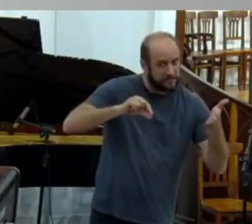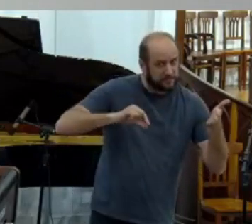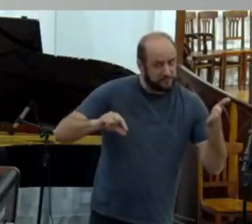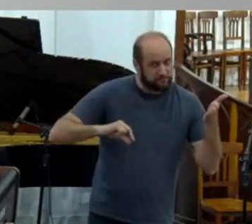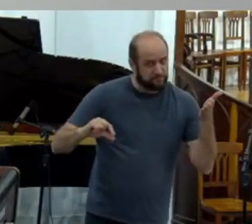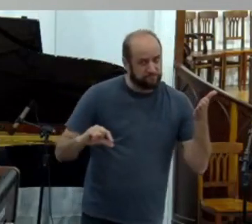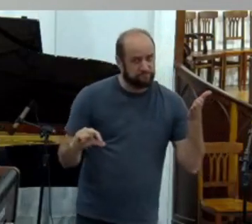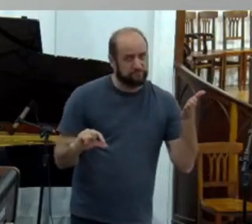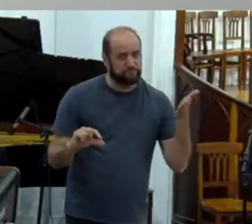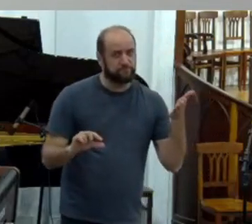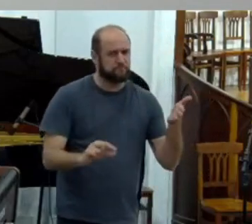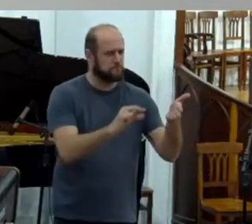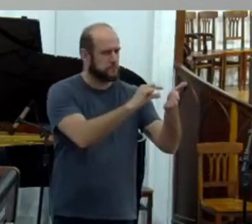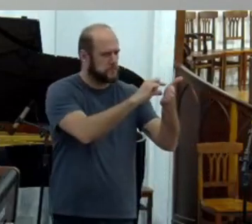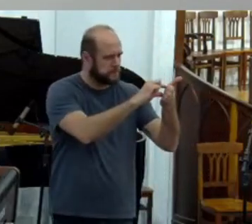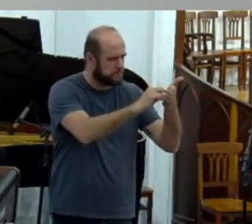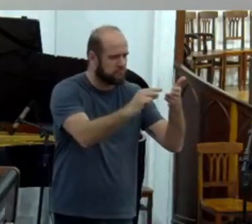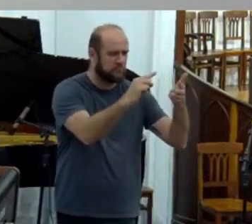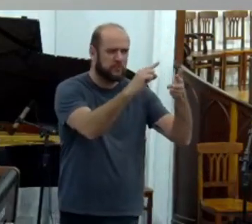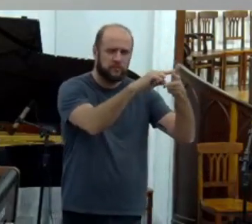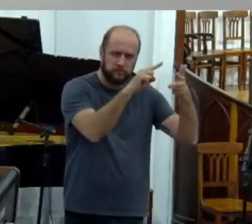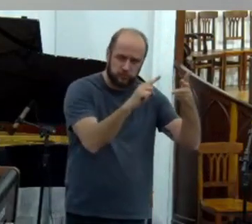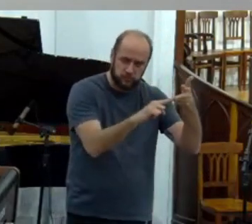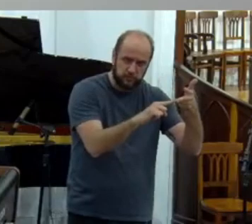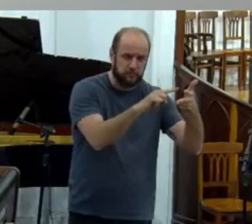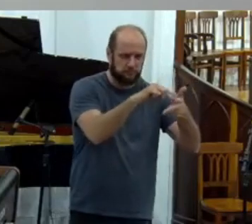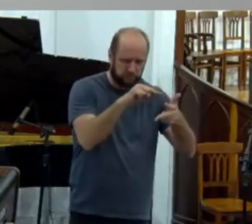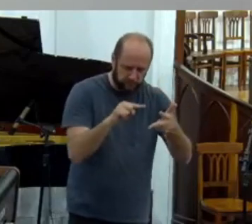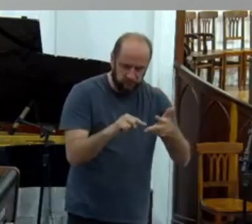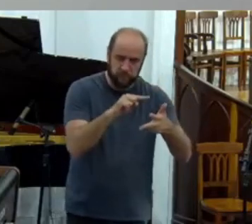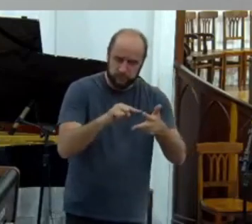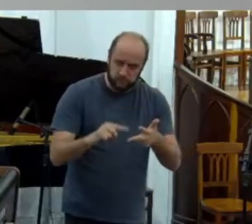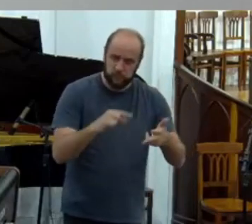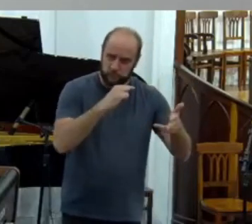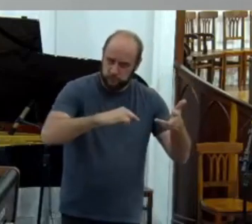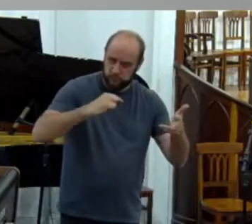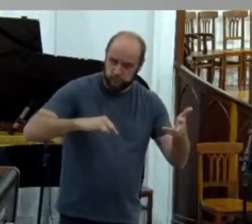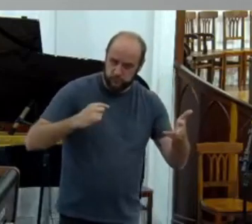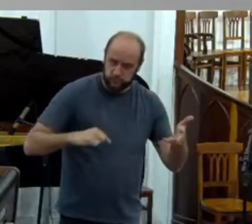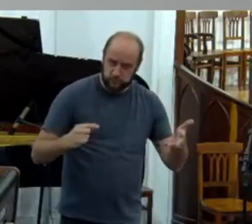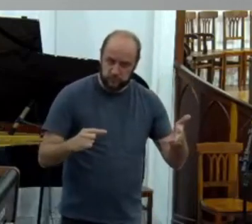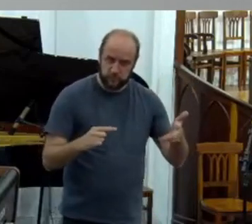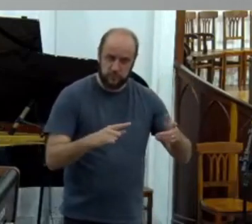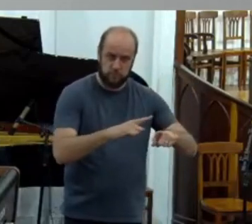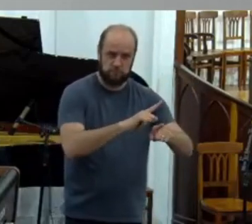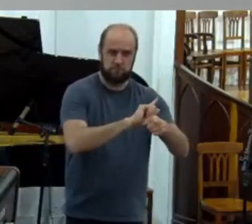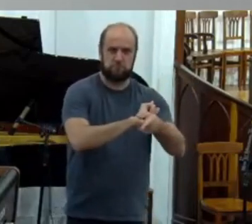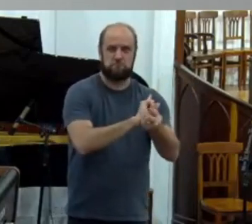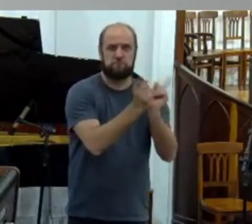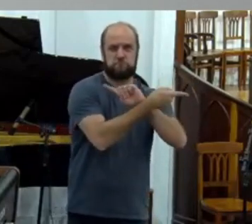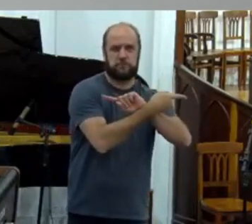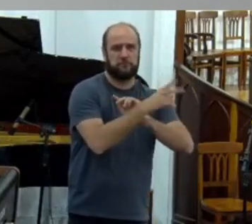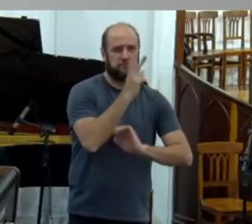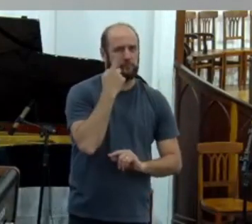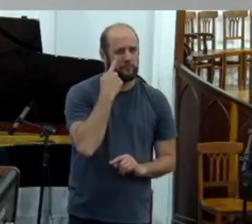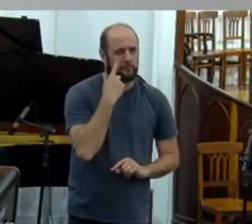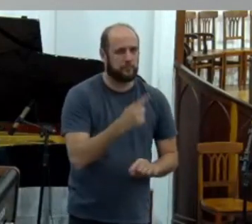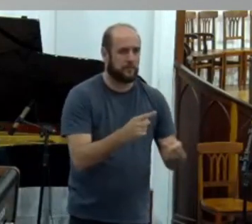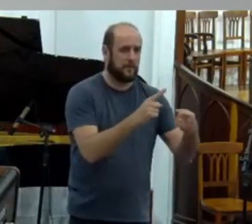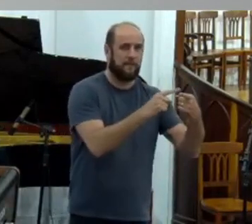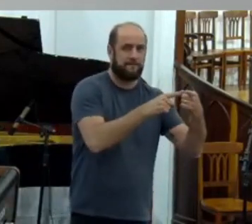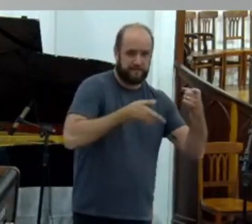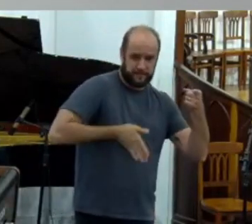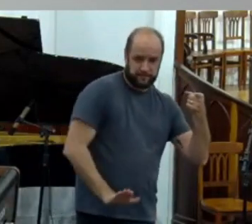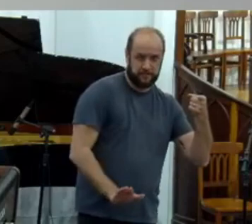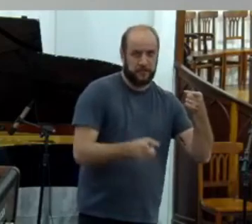8, em cada versículo há 2 pares, e esses pares são extremos. Então veja o versículo 1, há tempo de